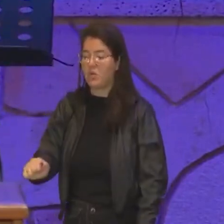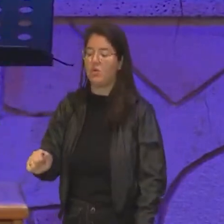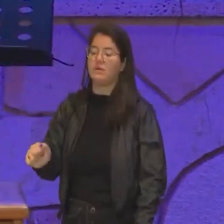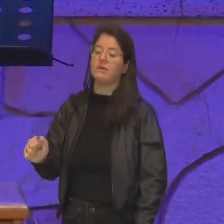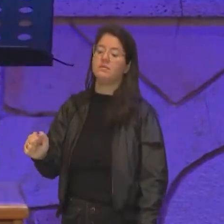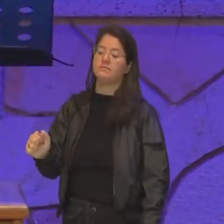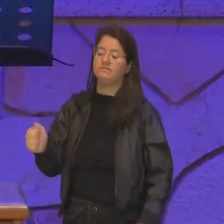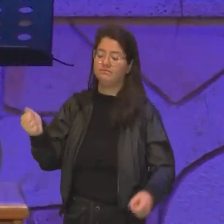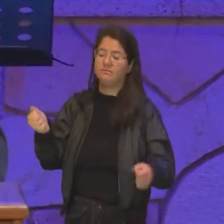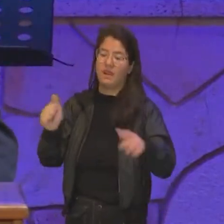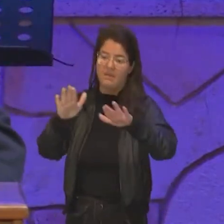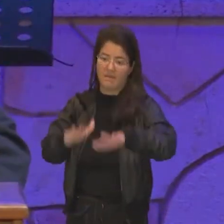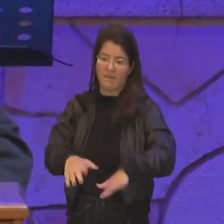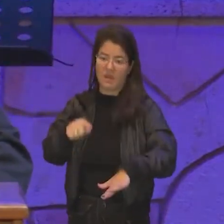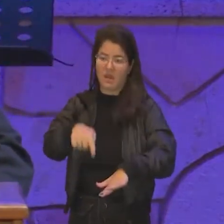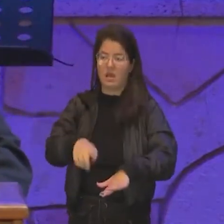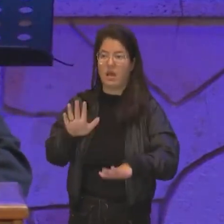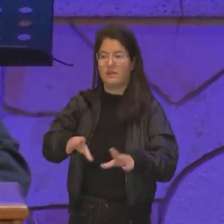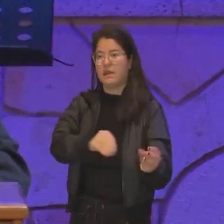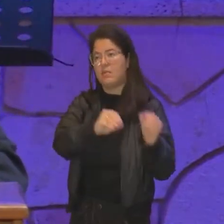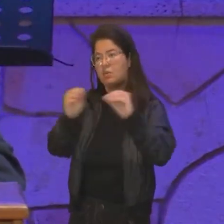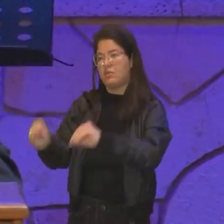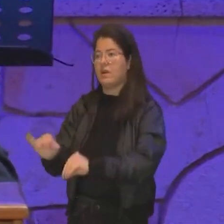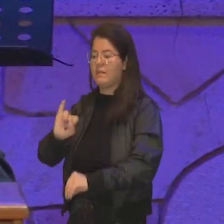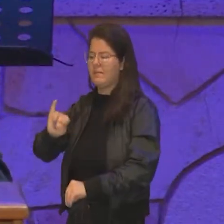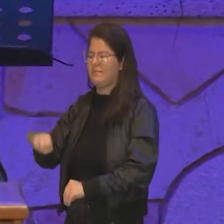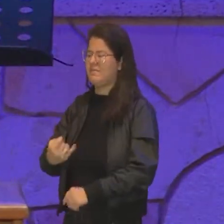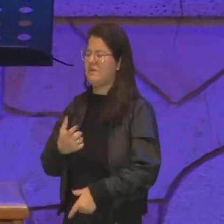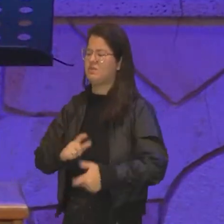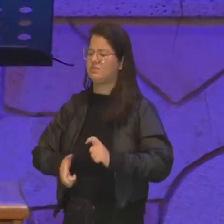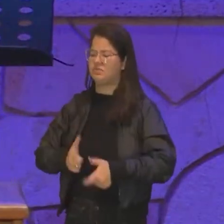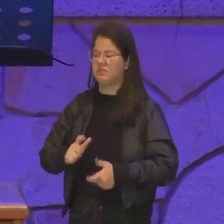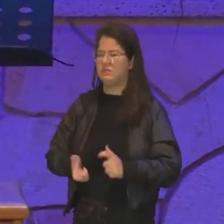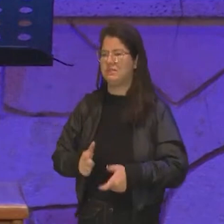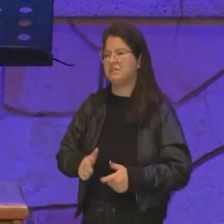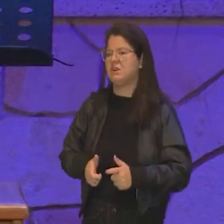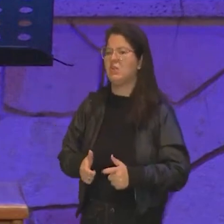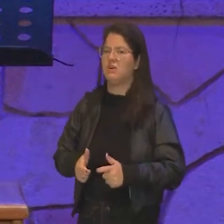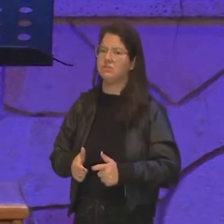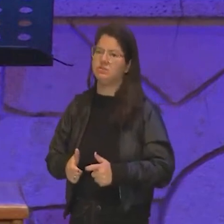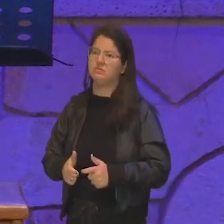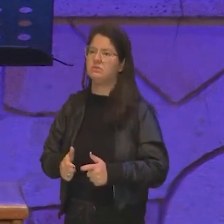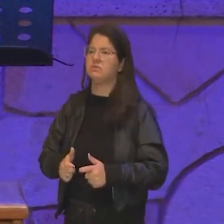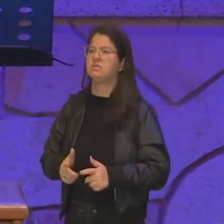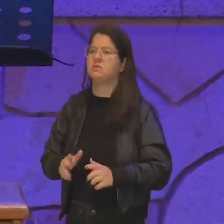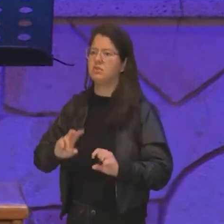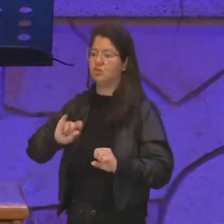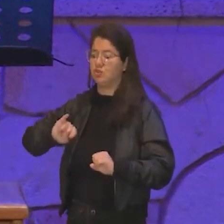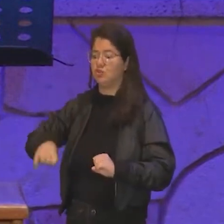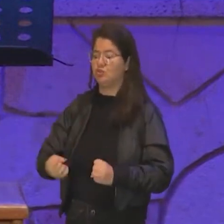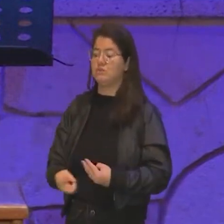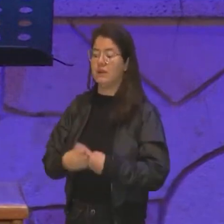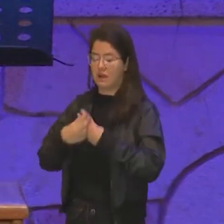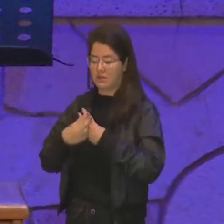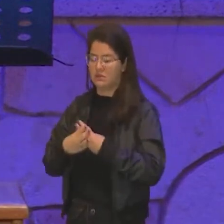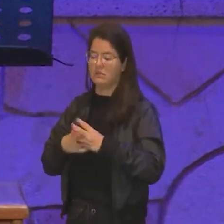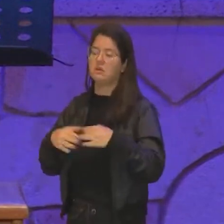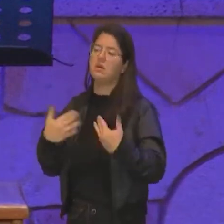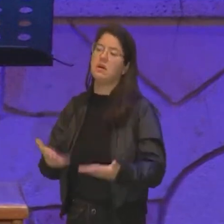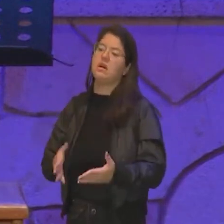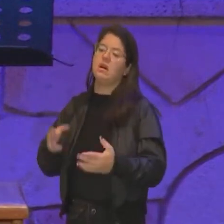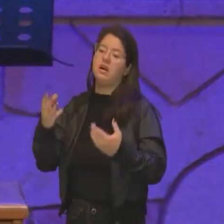para Judá. E então, esta mensagem do profeta